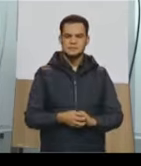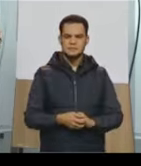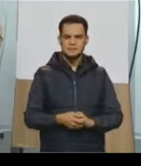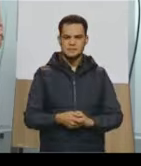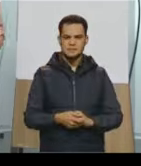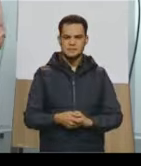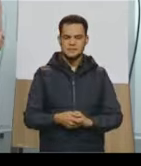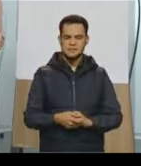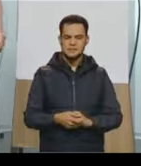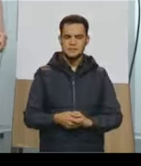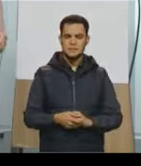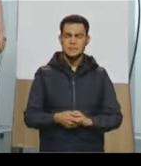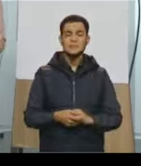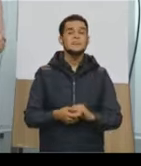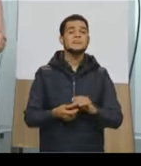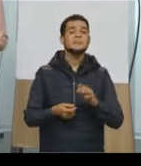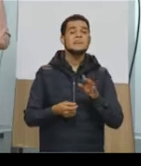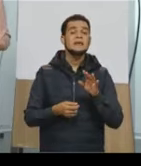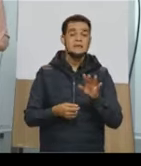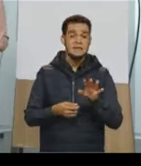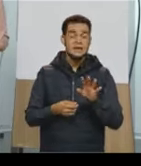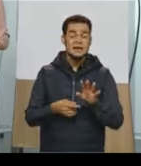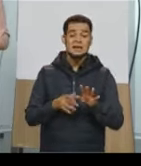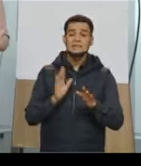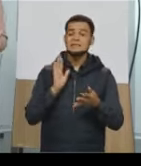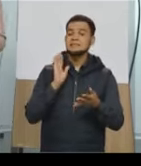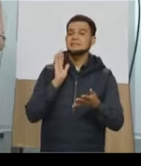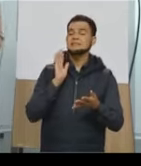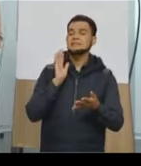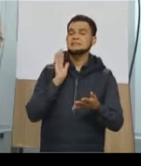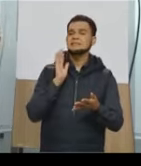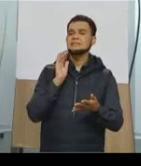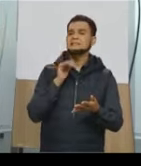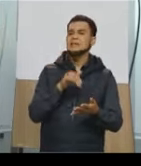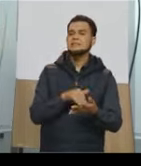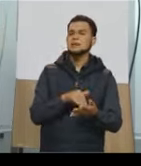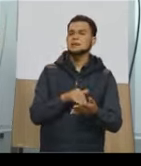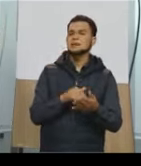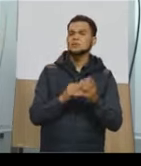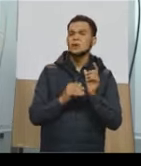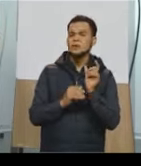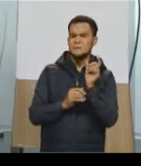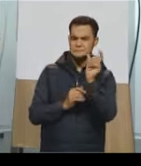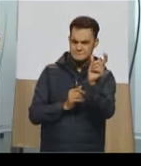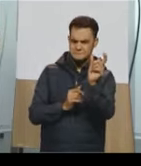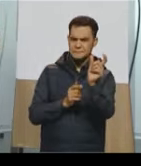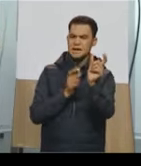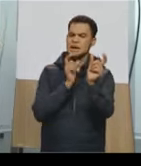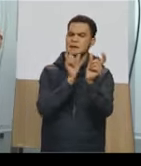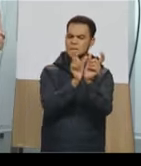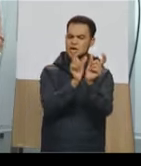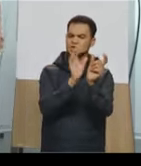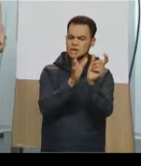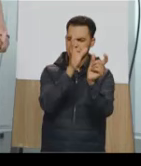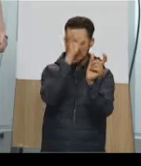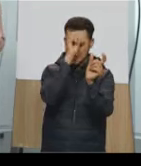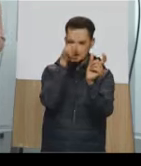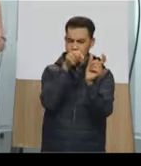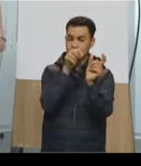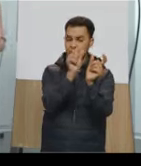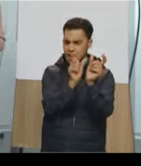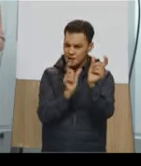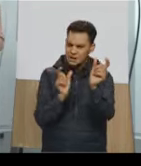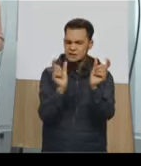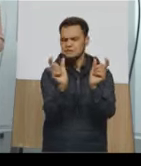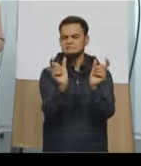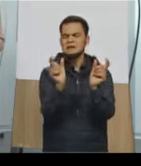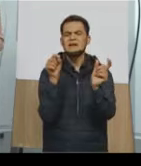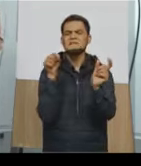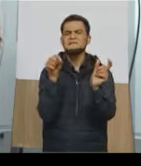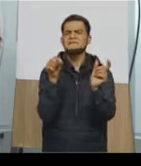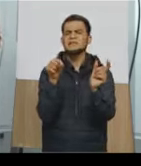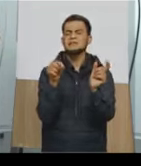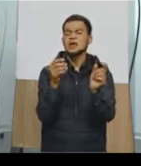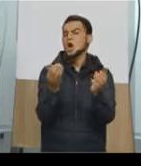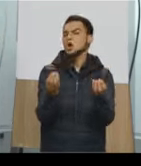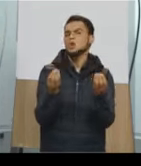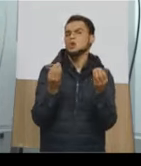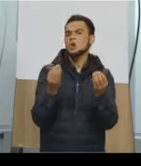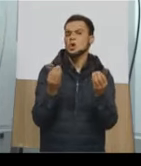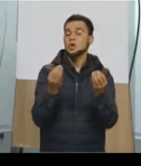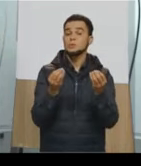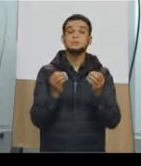Bom, e a terminação? A terminação vai depender de qual função estamos trabalhando. Como estamos trabalhando funções